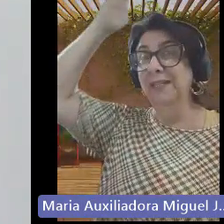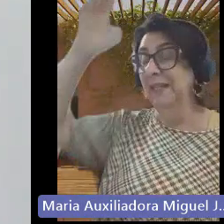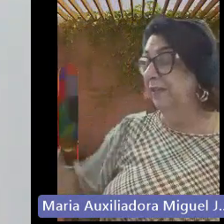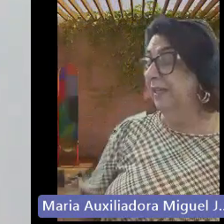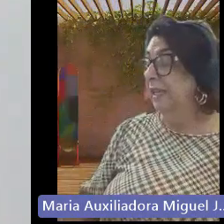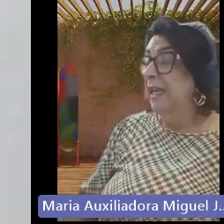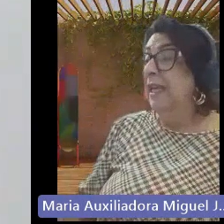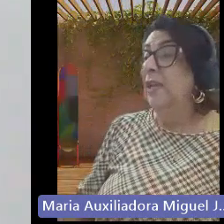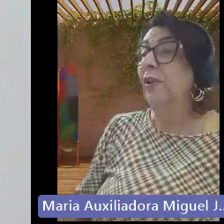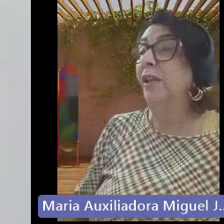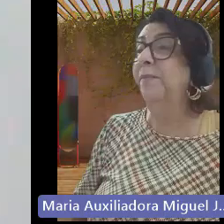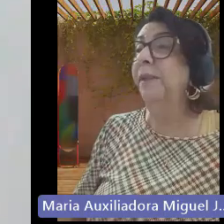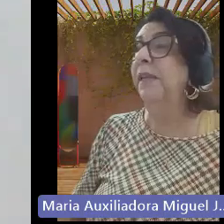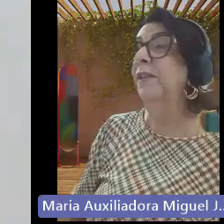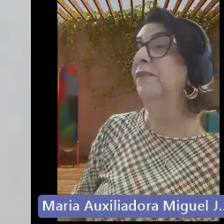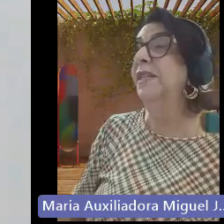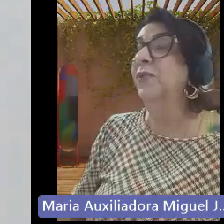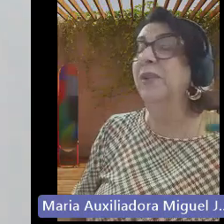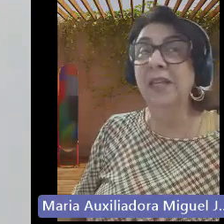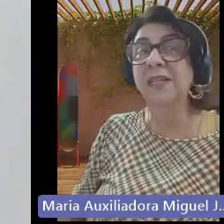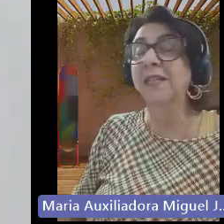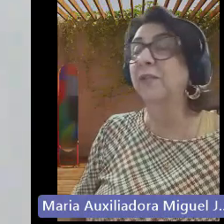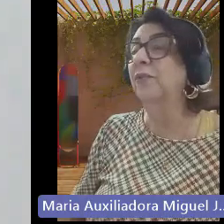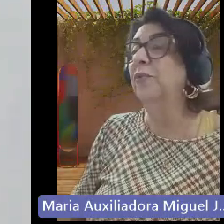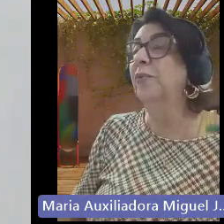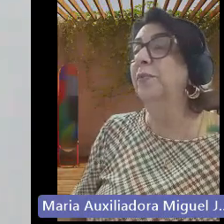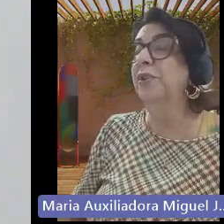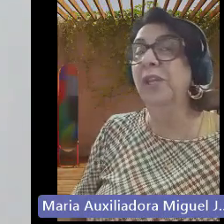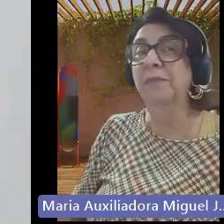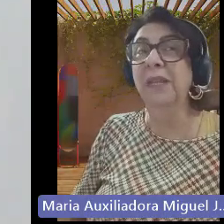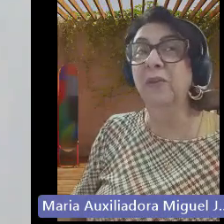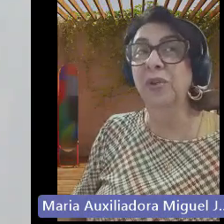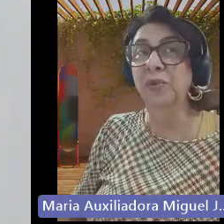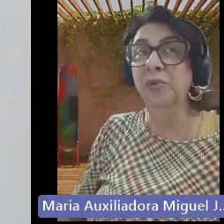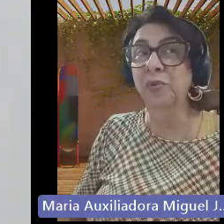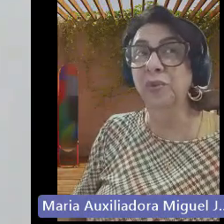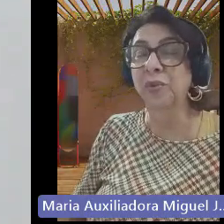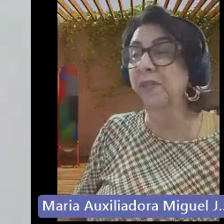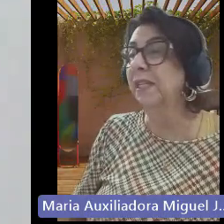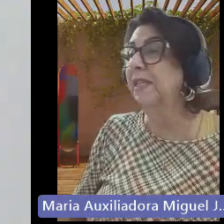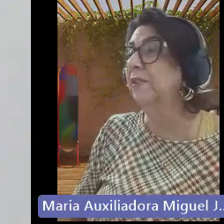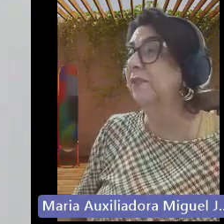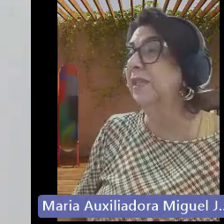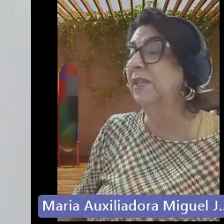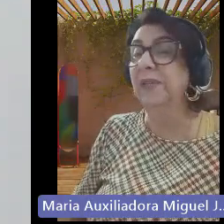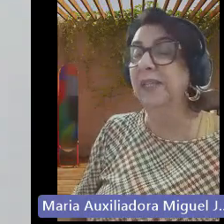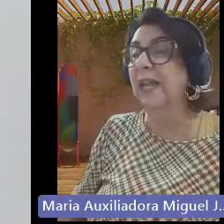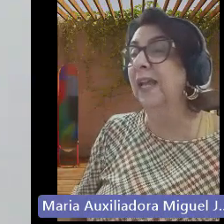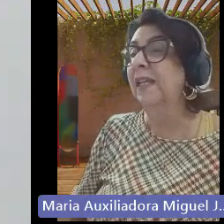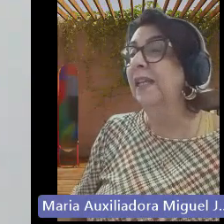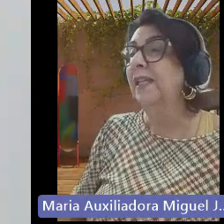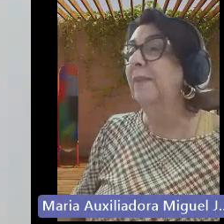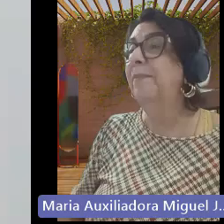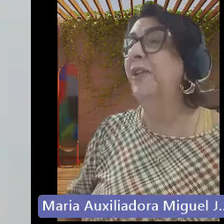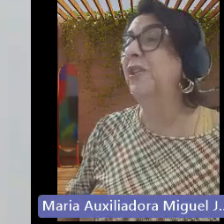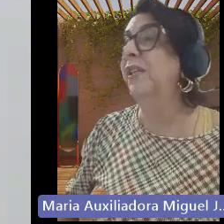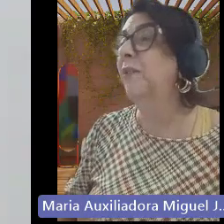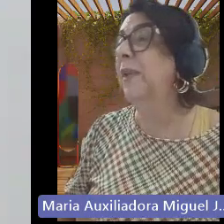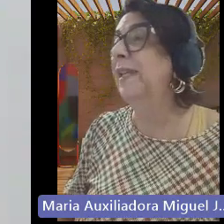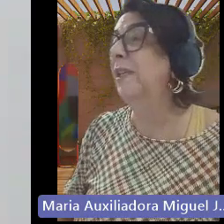pela terceira vez. Eu quero que primeiro vocês conheçam o projeto pedagógico do curso de vocês. Então, vocês vão entrar